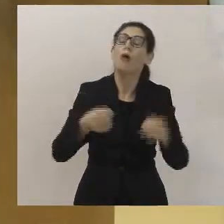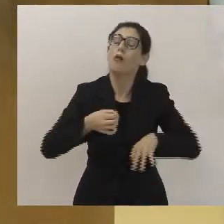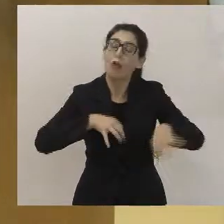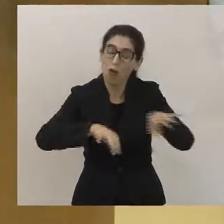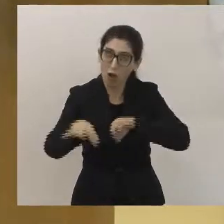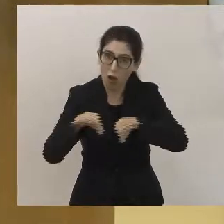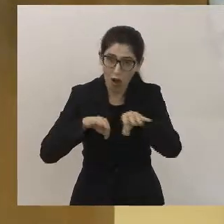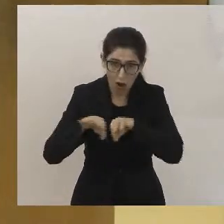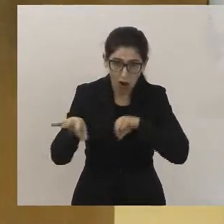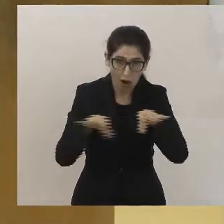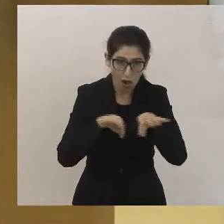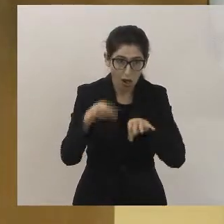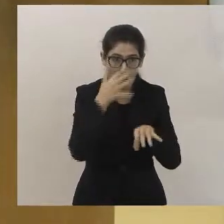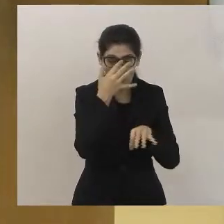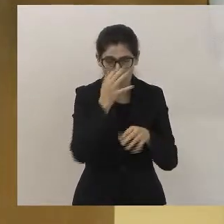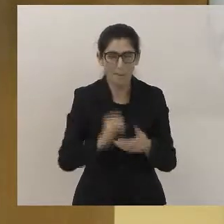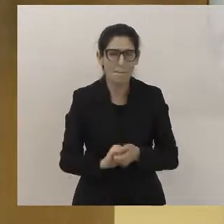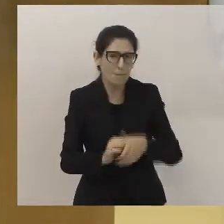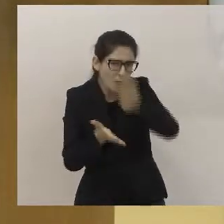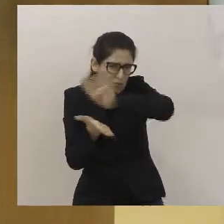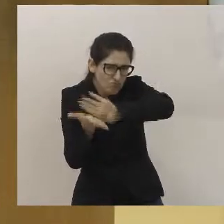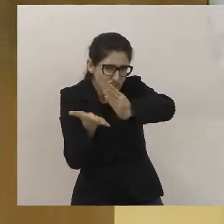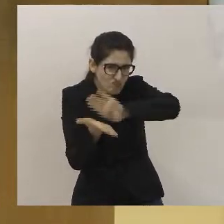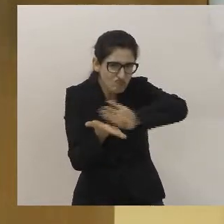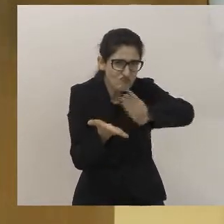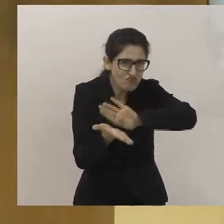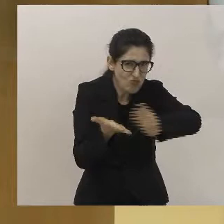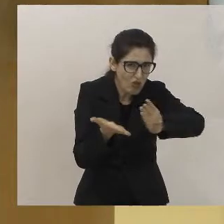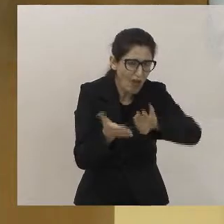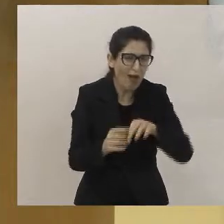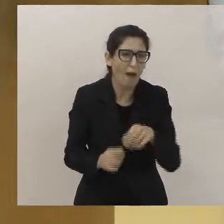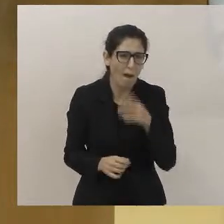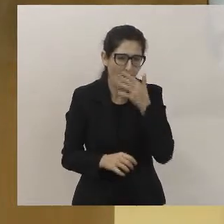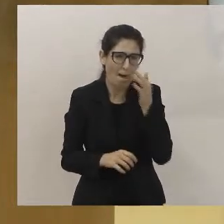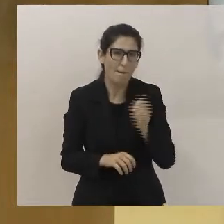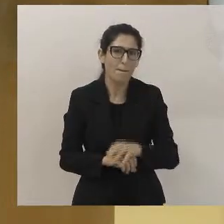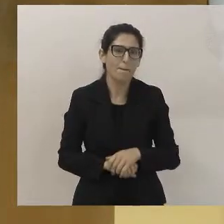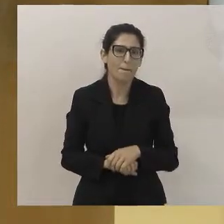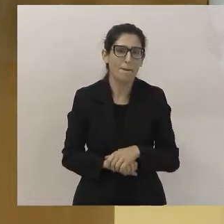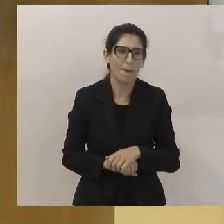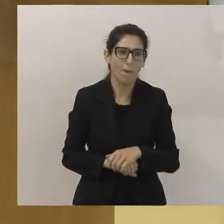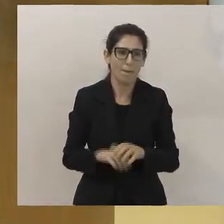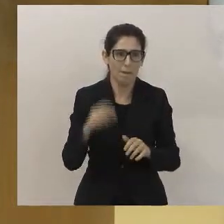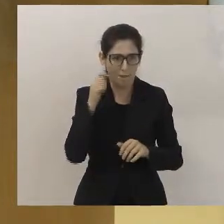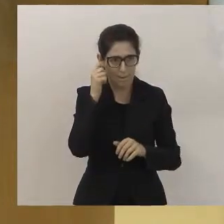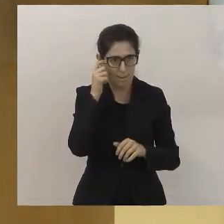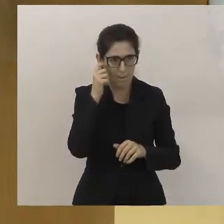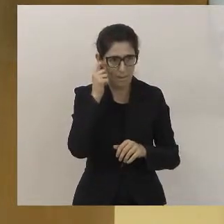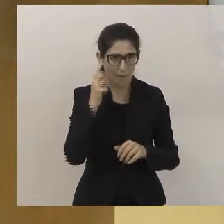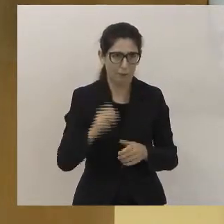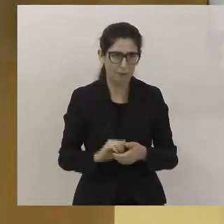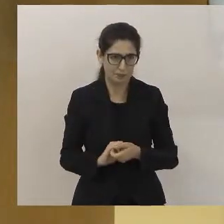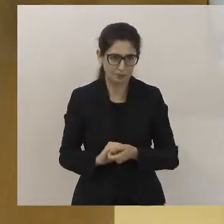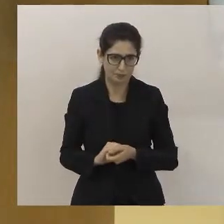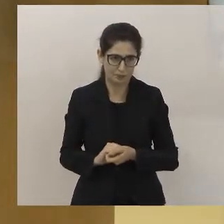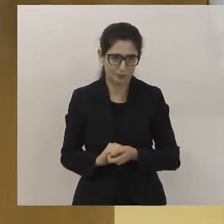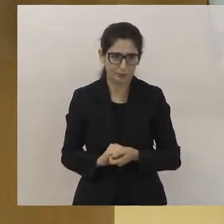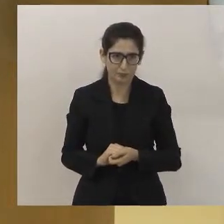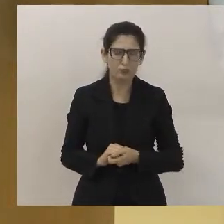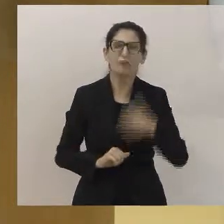certo pra retirar a vergonha que foi colocado na porta da cidade que chama-se